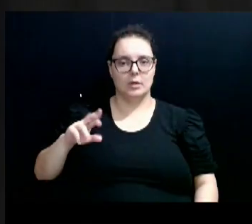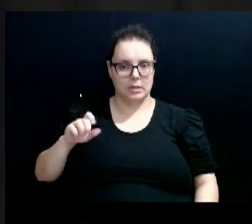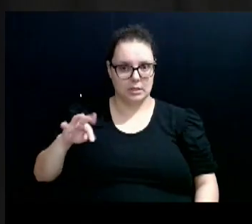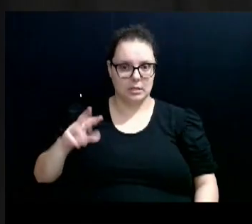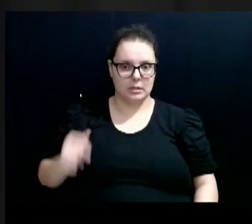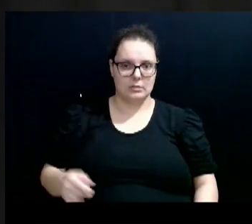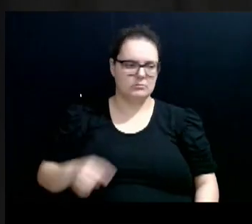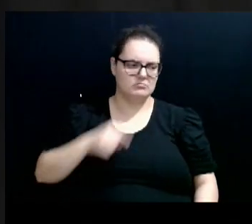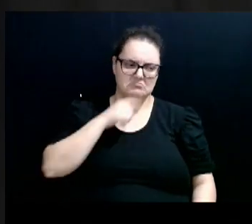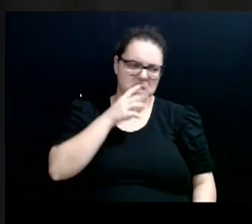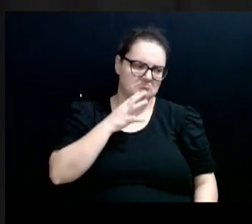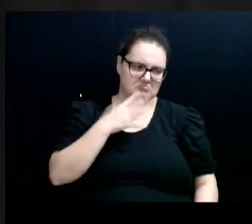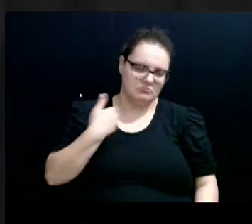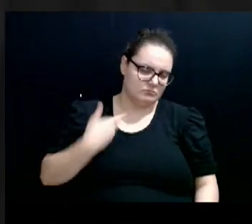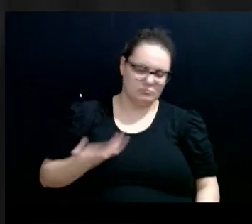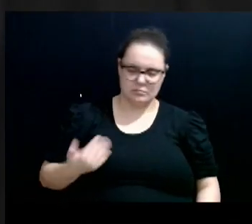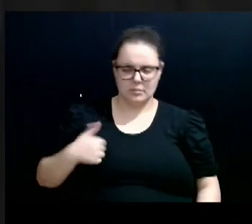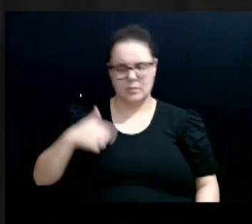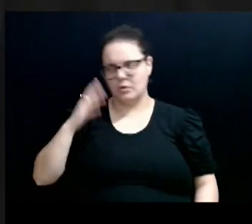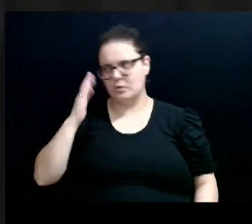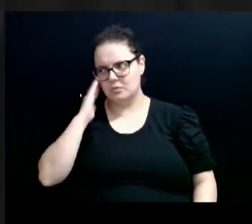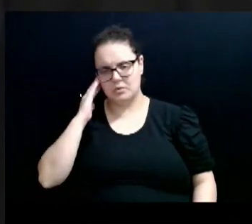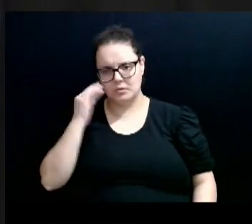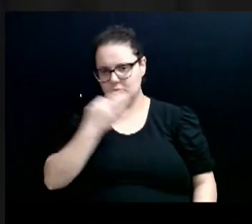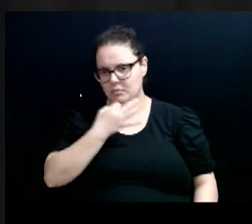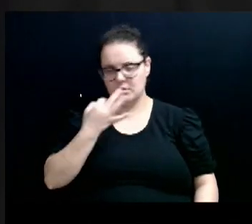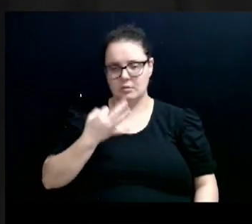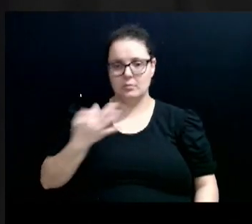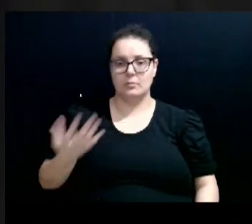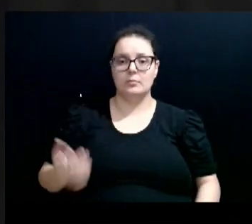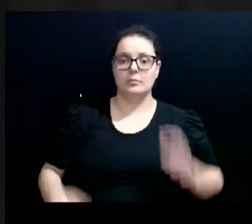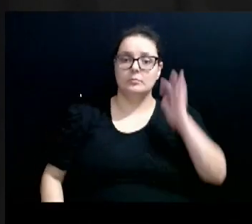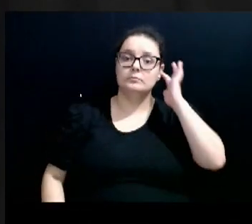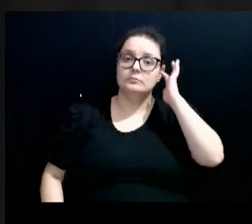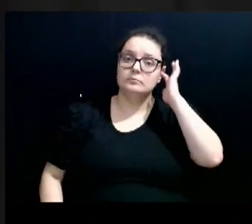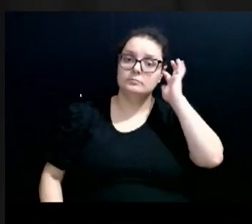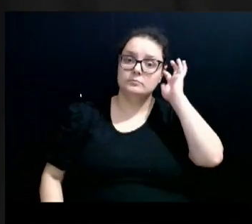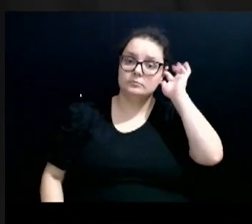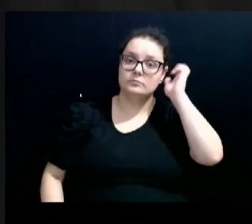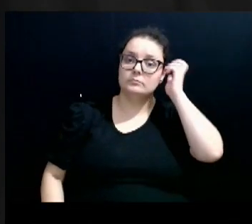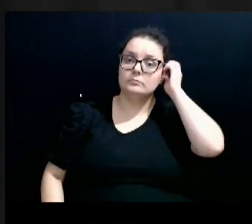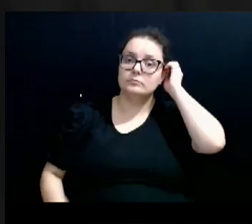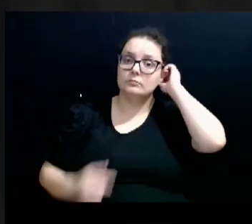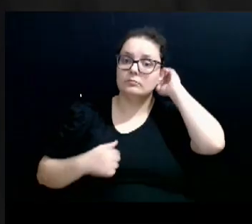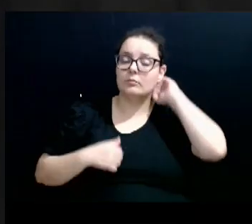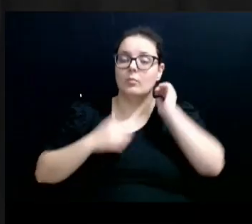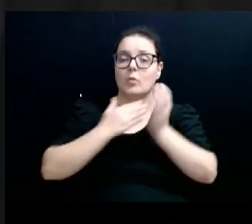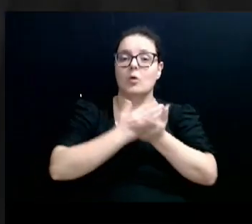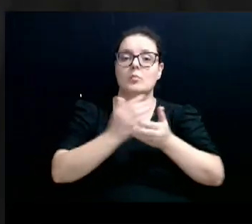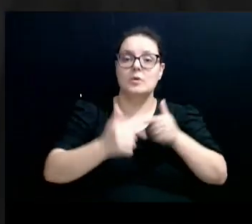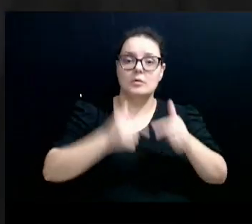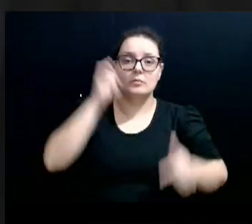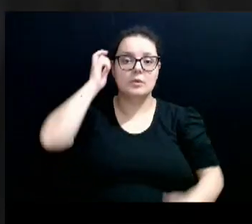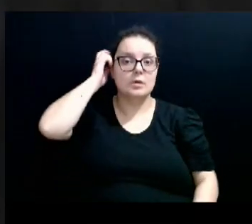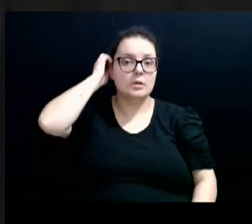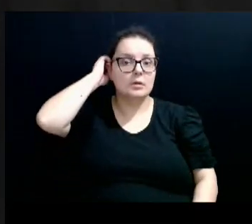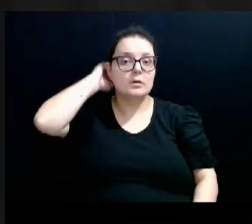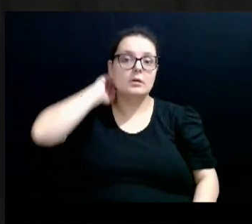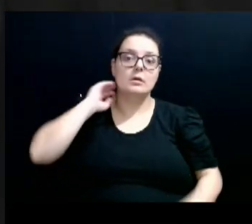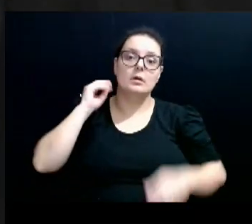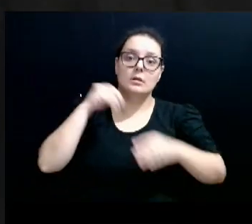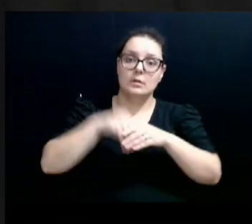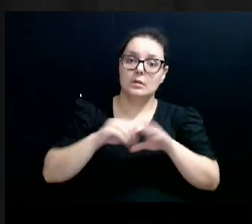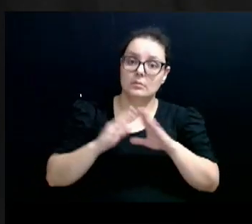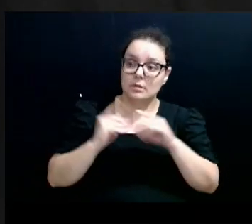eu entendo perfeitamente. Tanto é que eu comecei a fazer um trabalho dentro da Assembleia de Deus, porque eu era